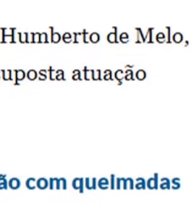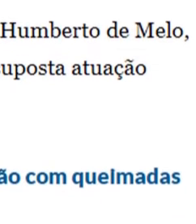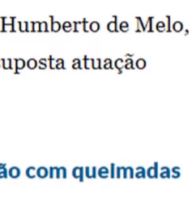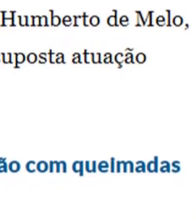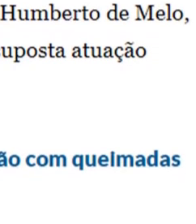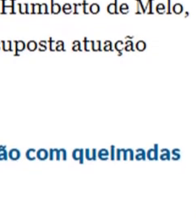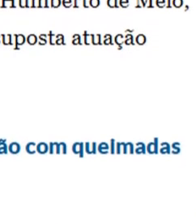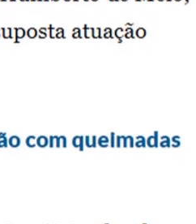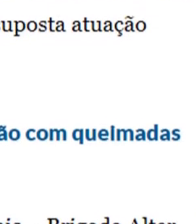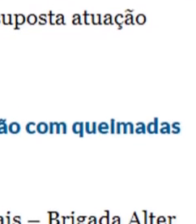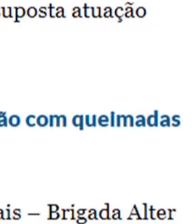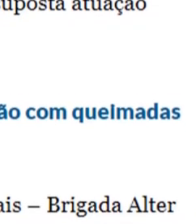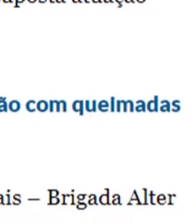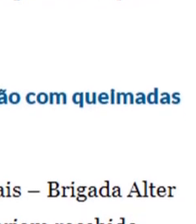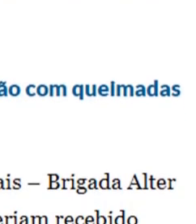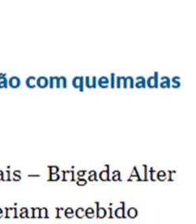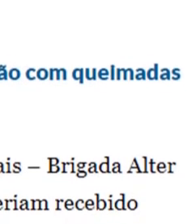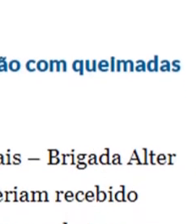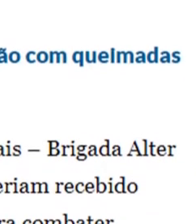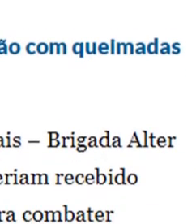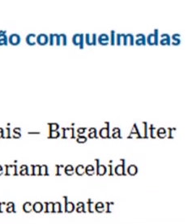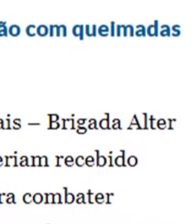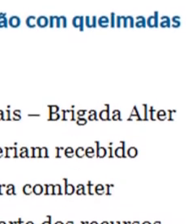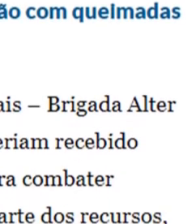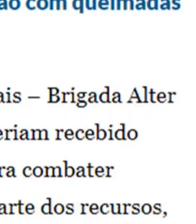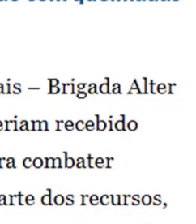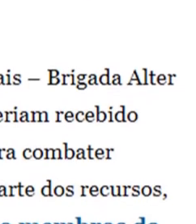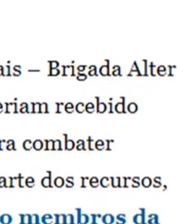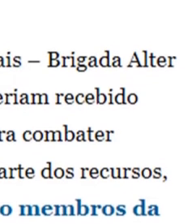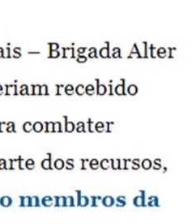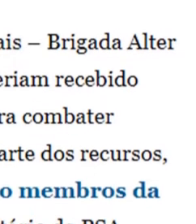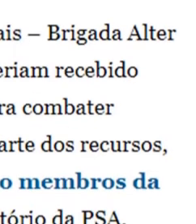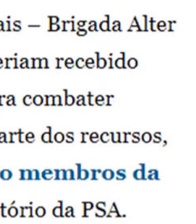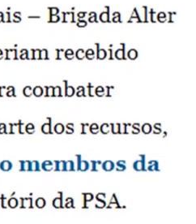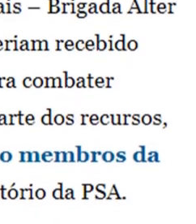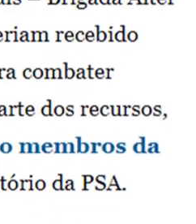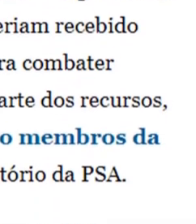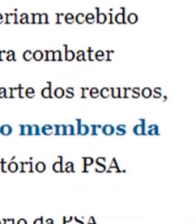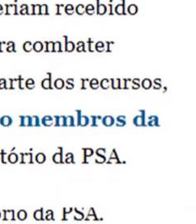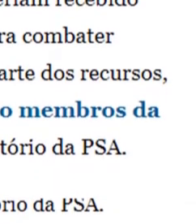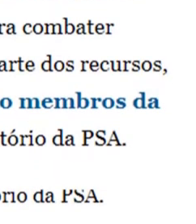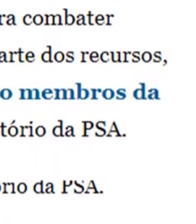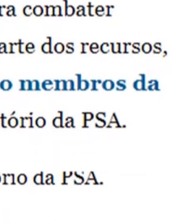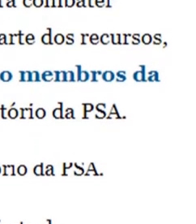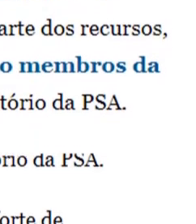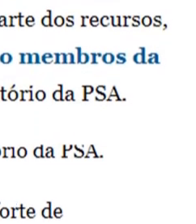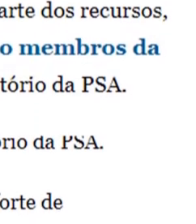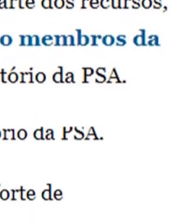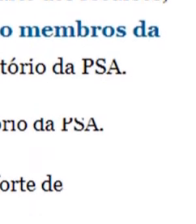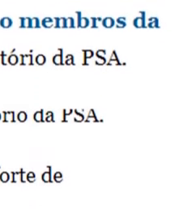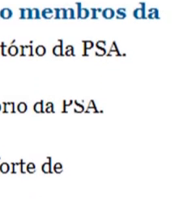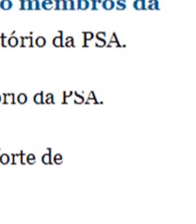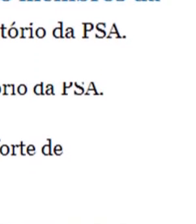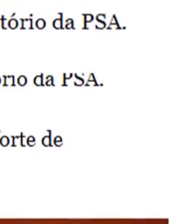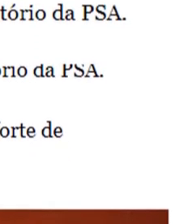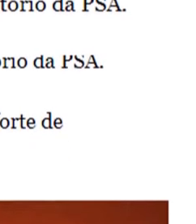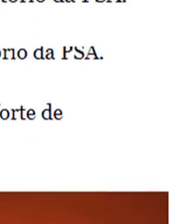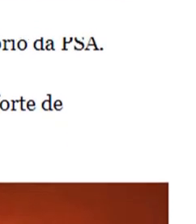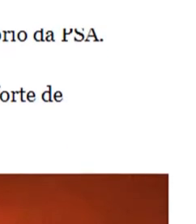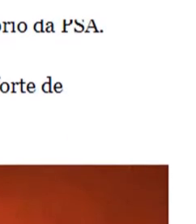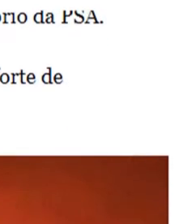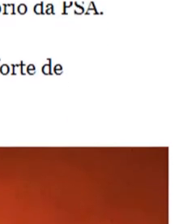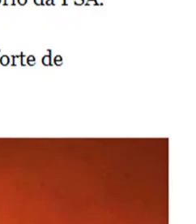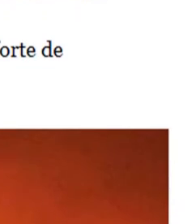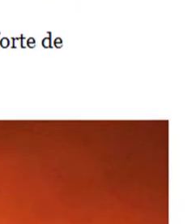Alter do Chão desviaram recursos da WWF para combater fogo. Responsável por investigação diz ter